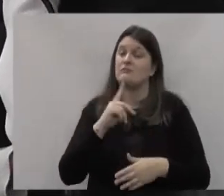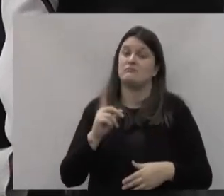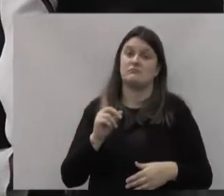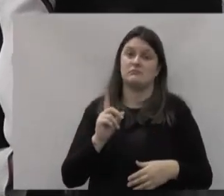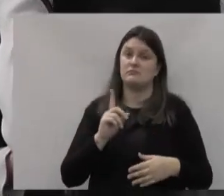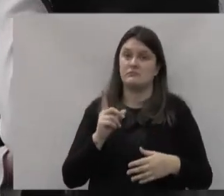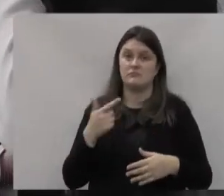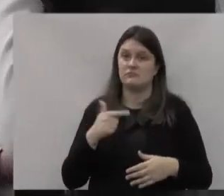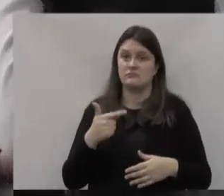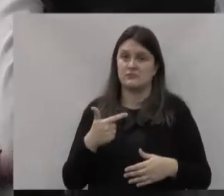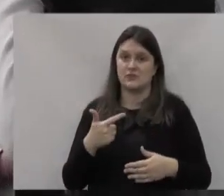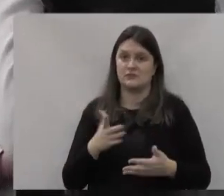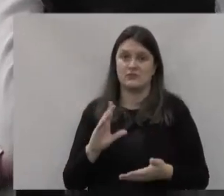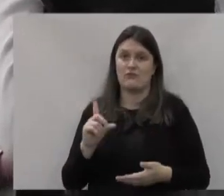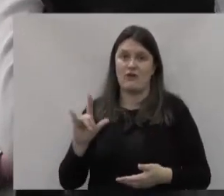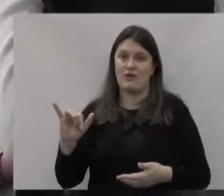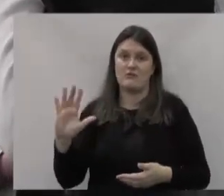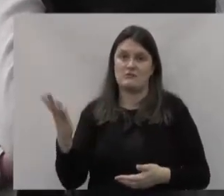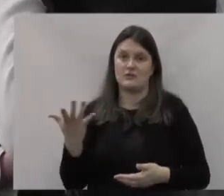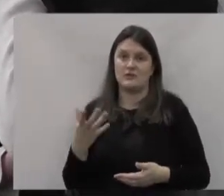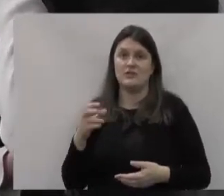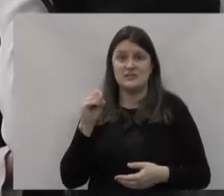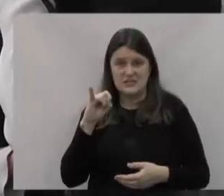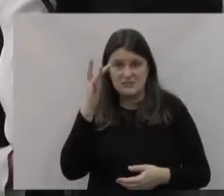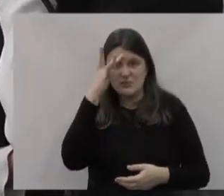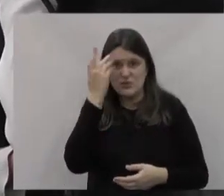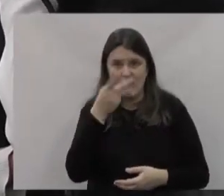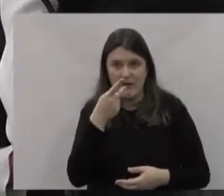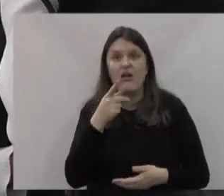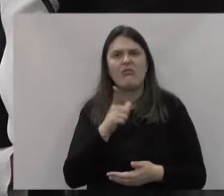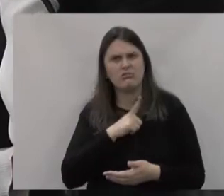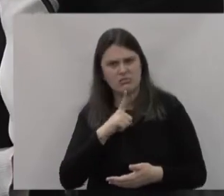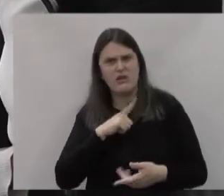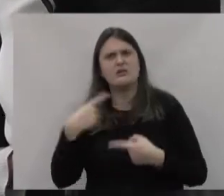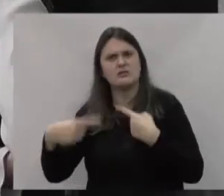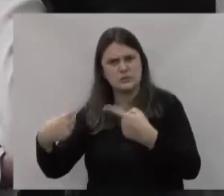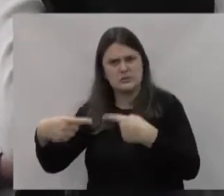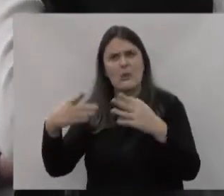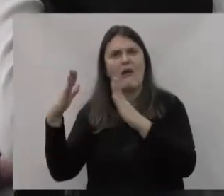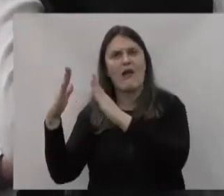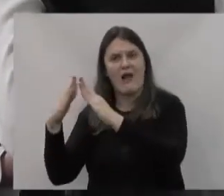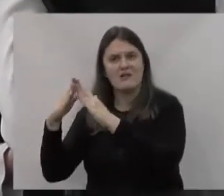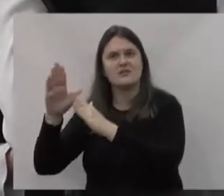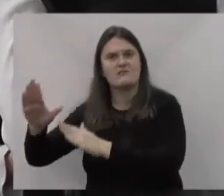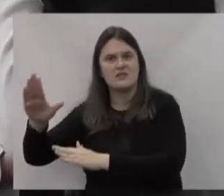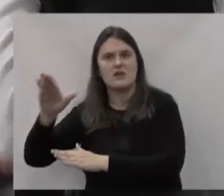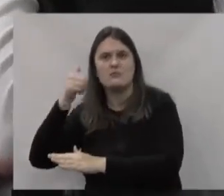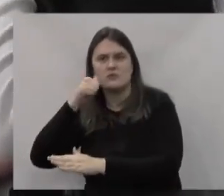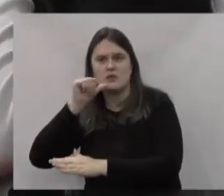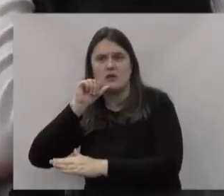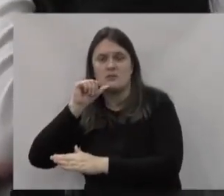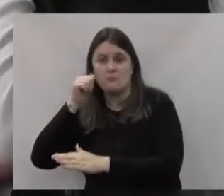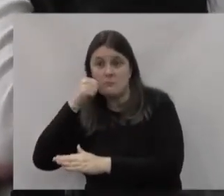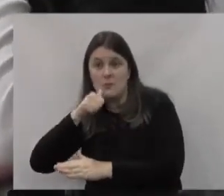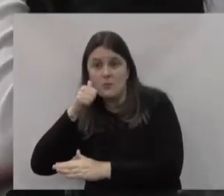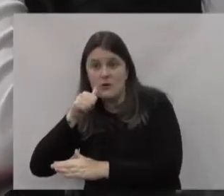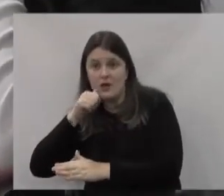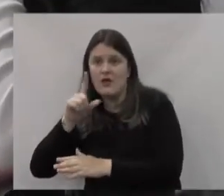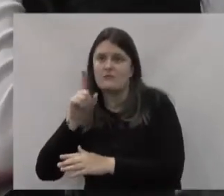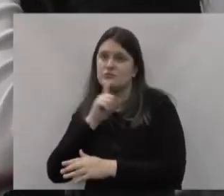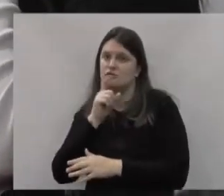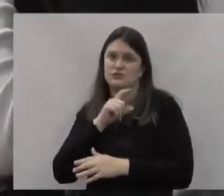não. Isso não vai acontecer. Então, se alguém falar que está acontecendo discussão de casa de passagem, promessas, é